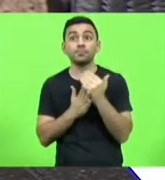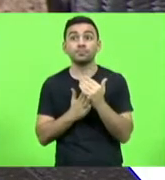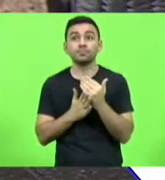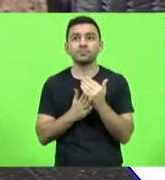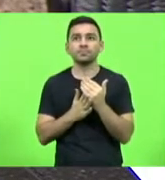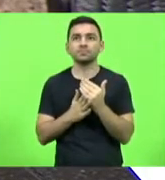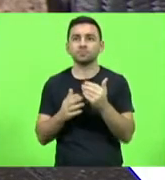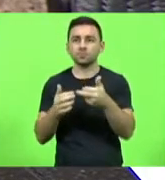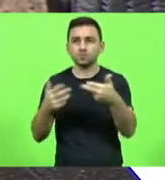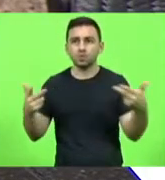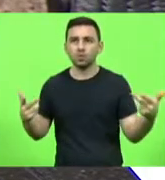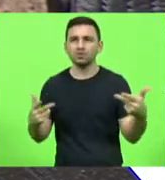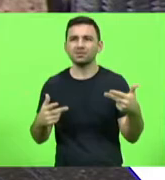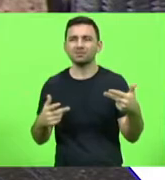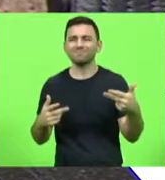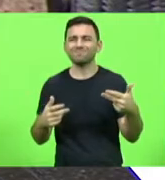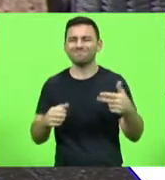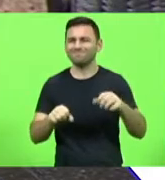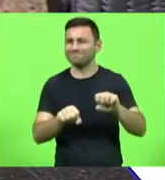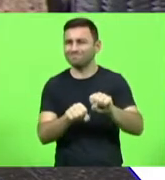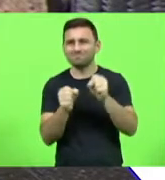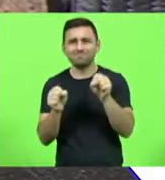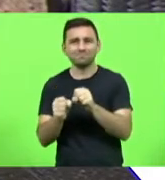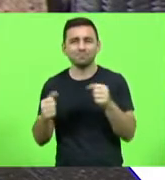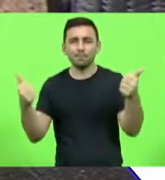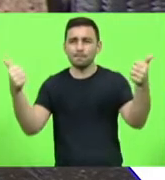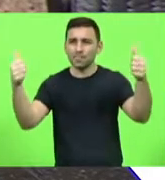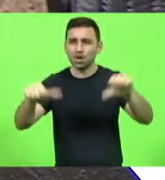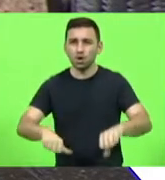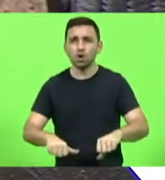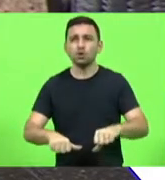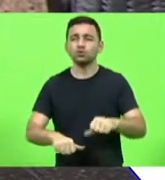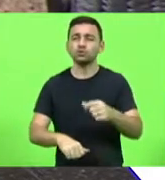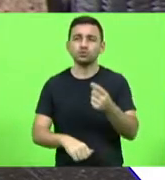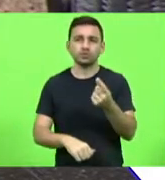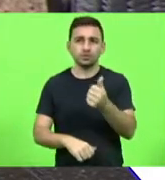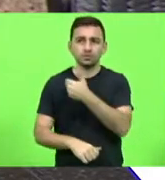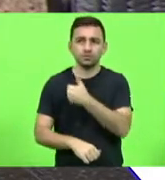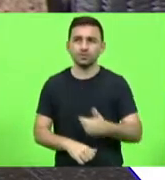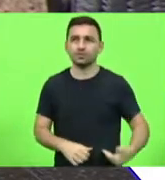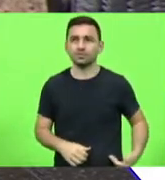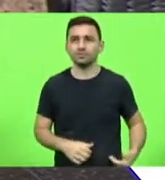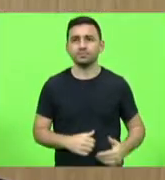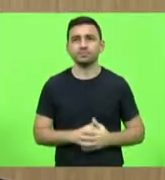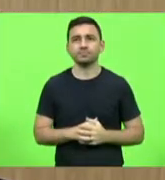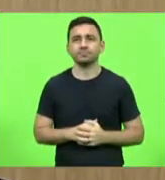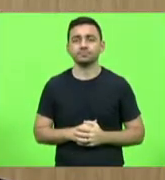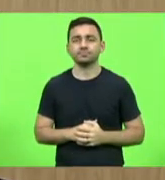está matando as contas do Tesouro Estadual. Eu não entendo.